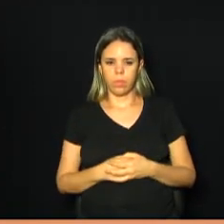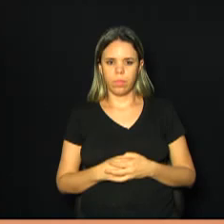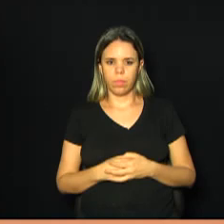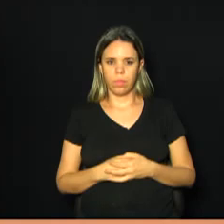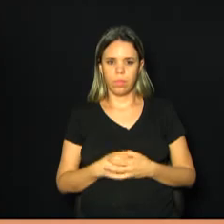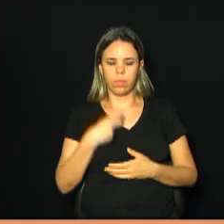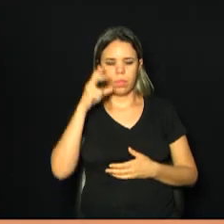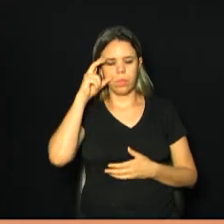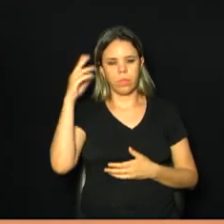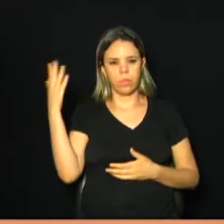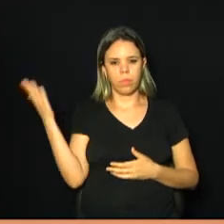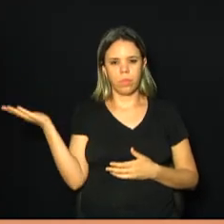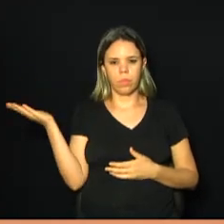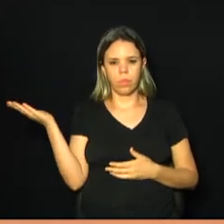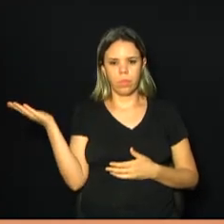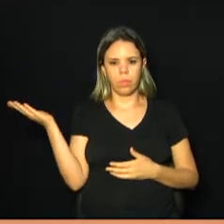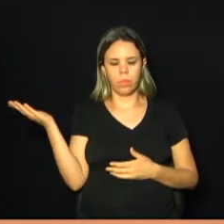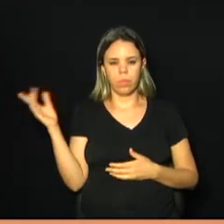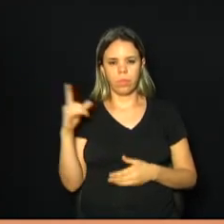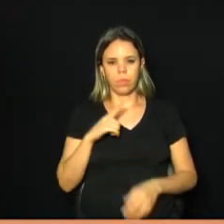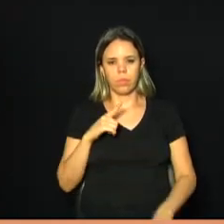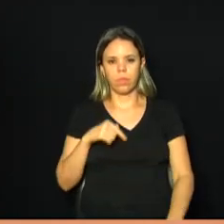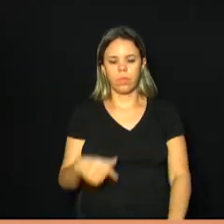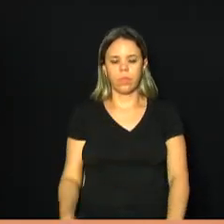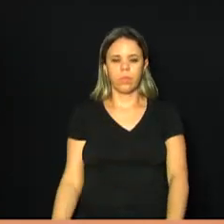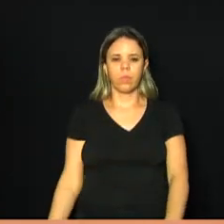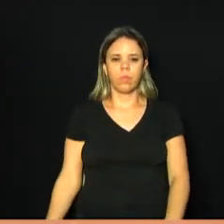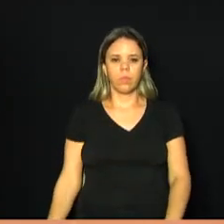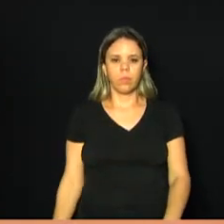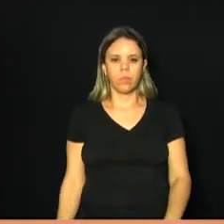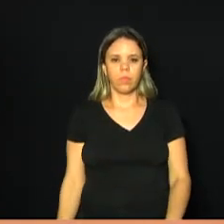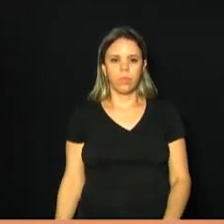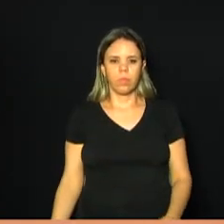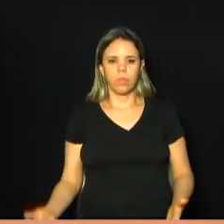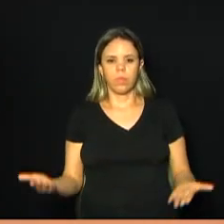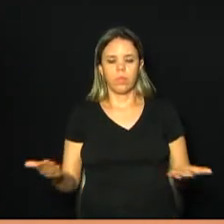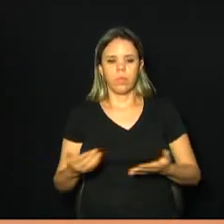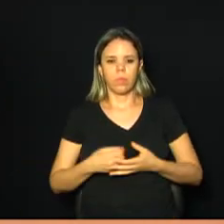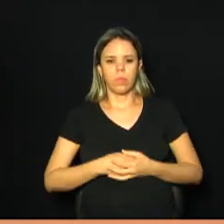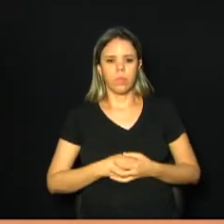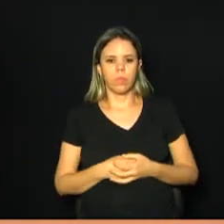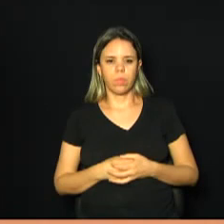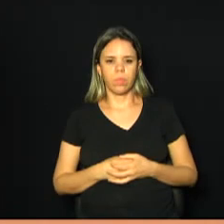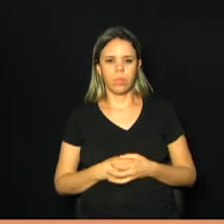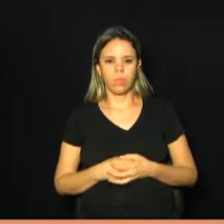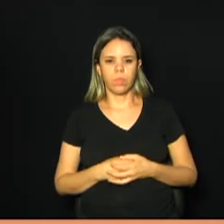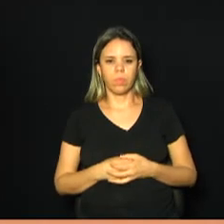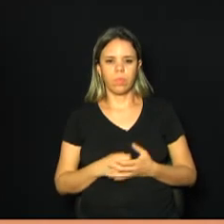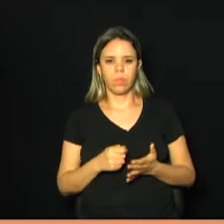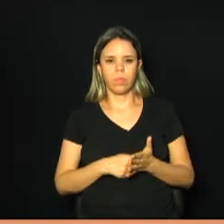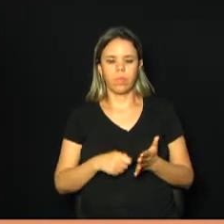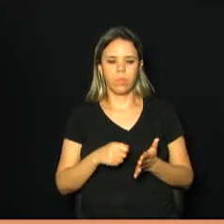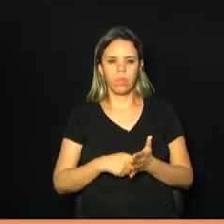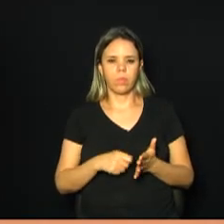Vereador Carlinhos, nós temos aqui, no dia de hoje, a nossa pauta